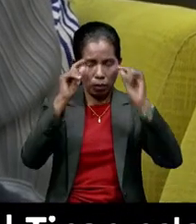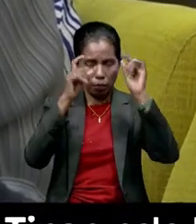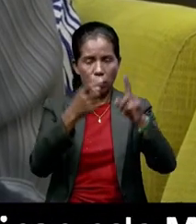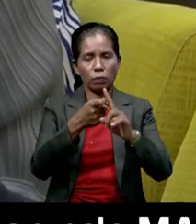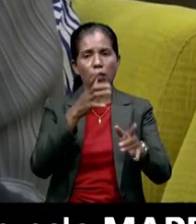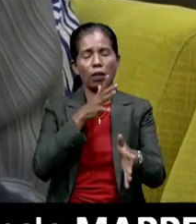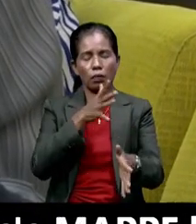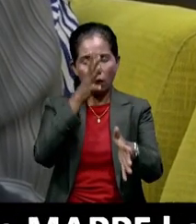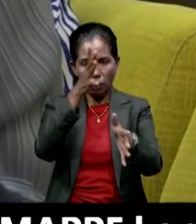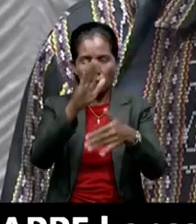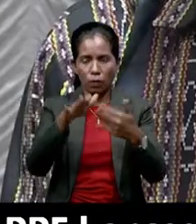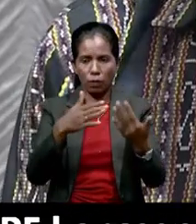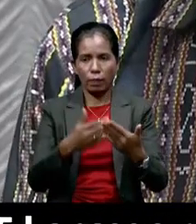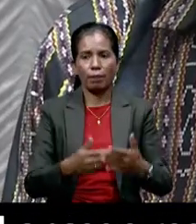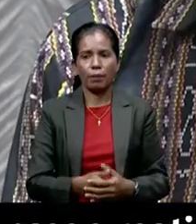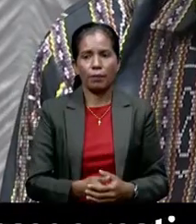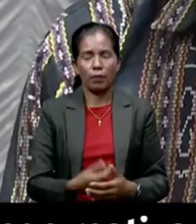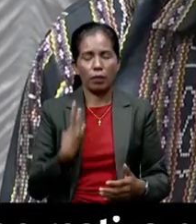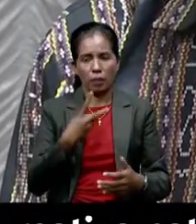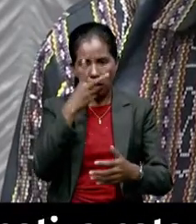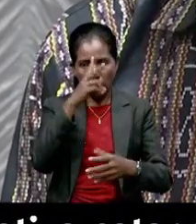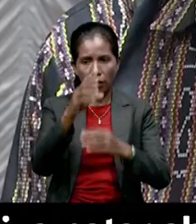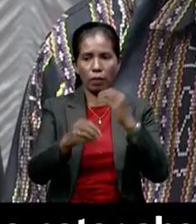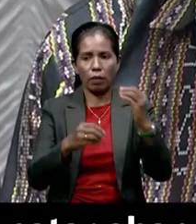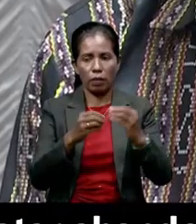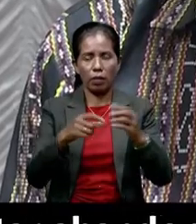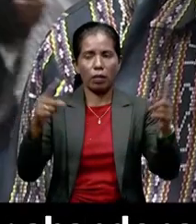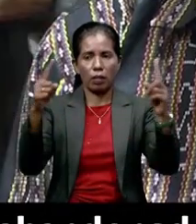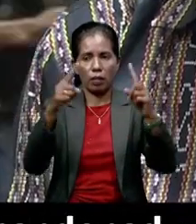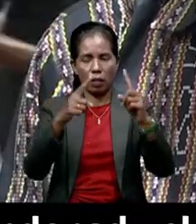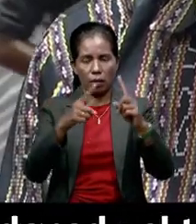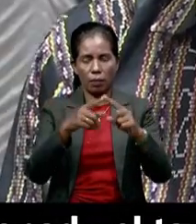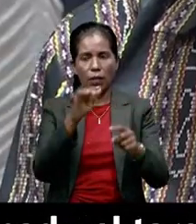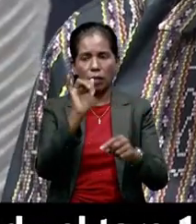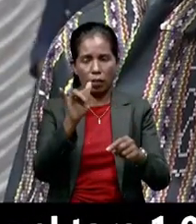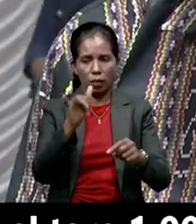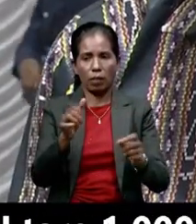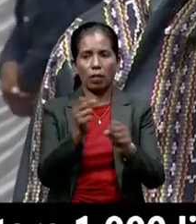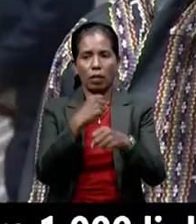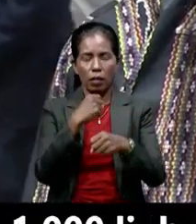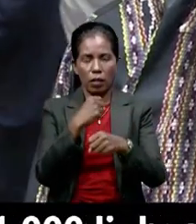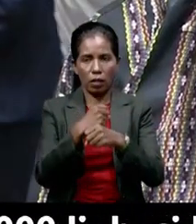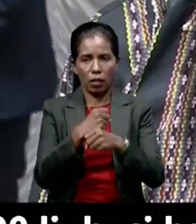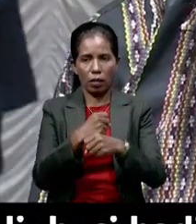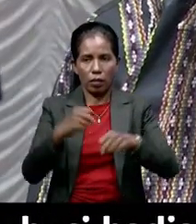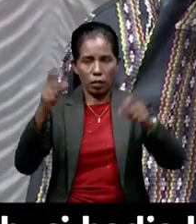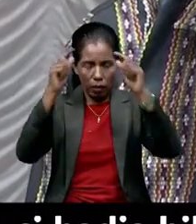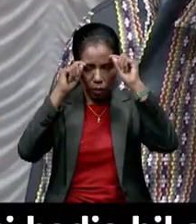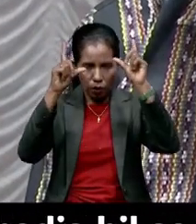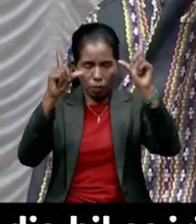alasira. Observador, testemunho, ba acordo nebe, alo entre Timor e